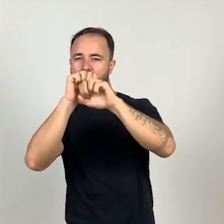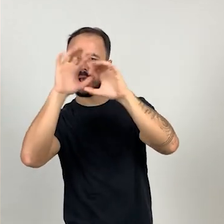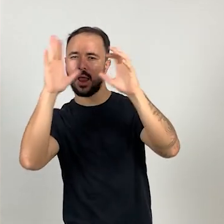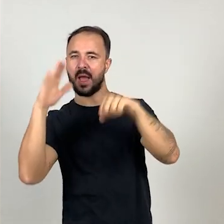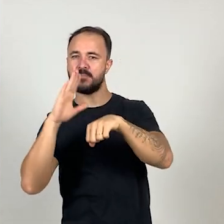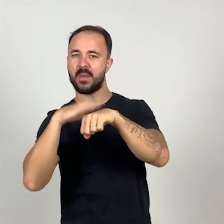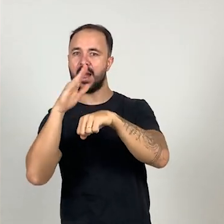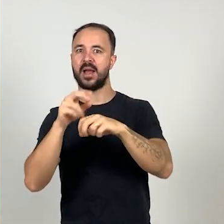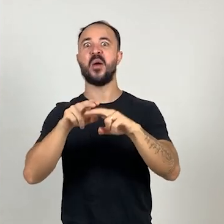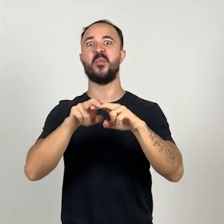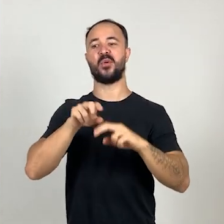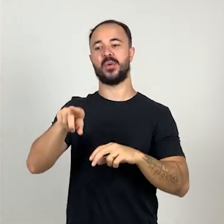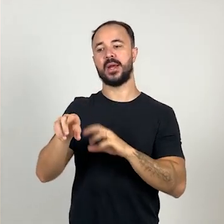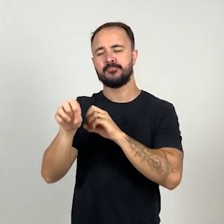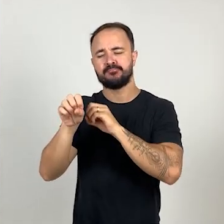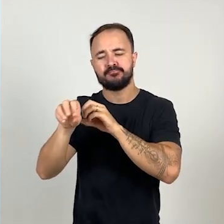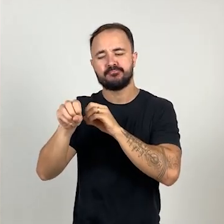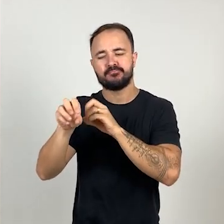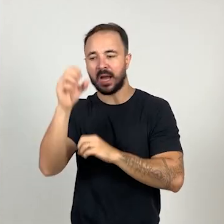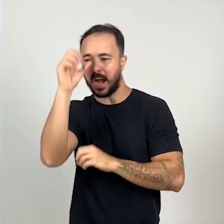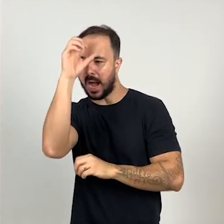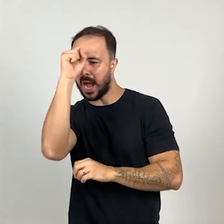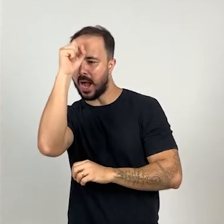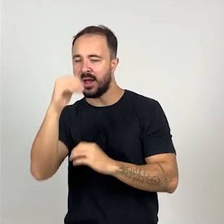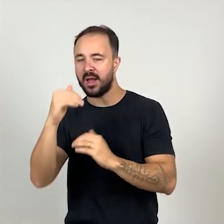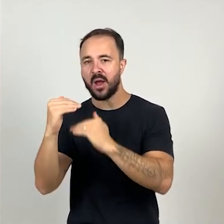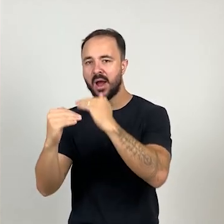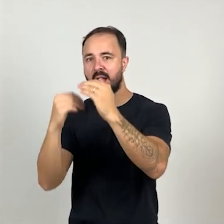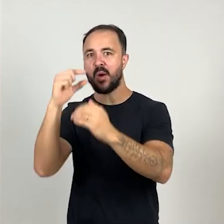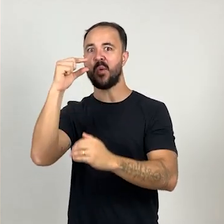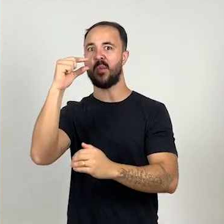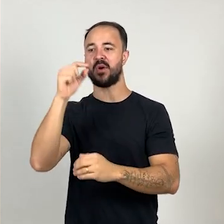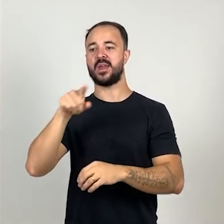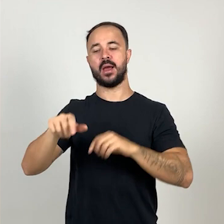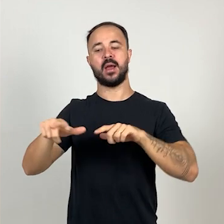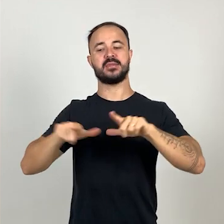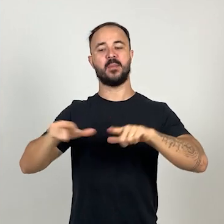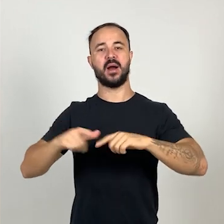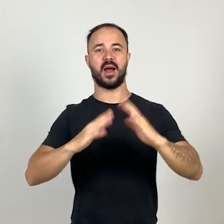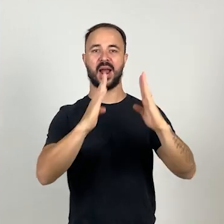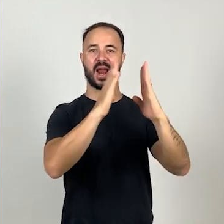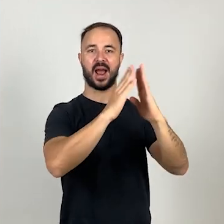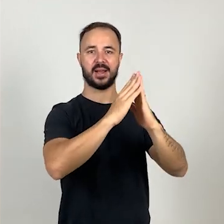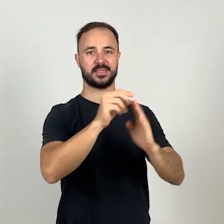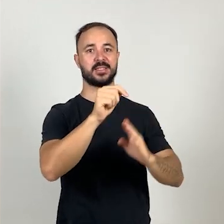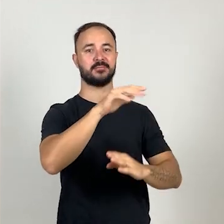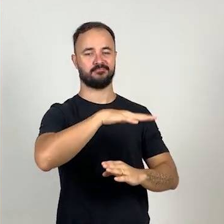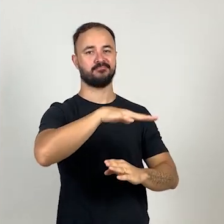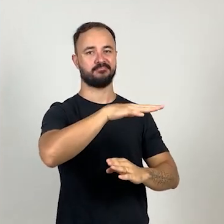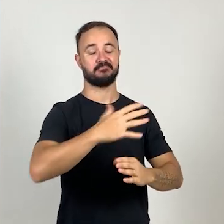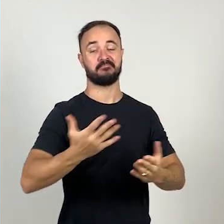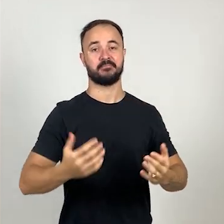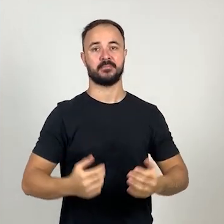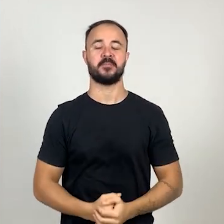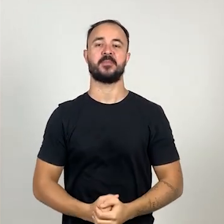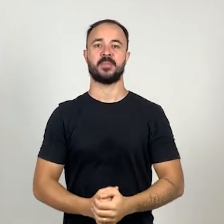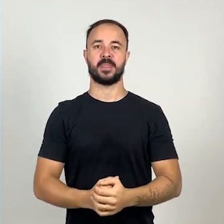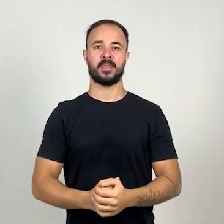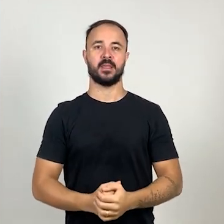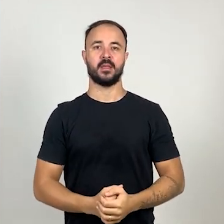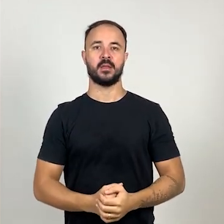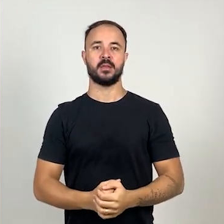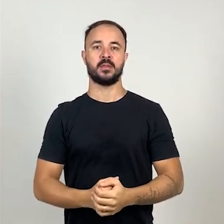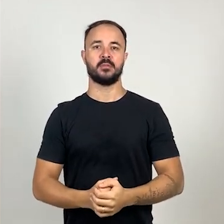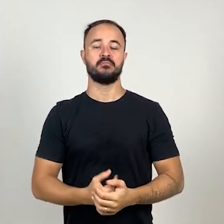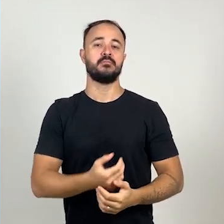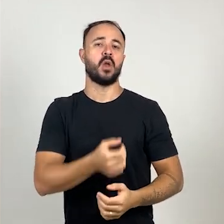diferenciada e aprenderem algumas lições de bons modos, eram tidas como escravas domesticadas. Cor